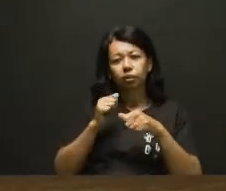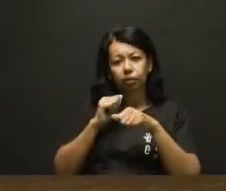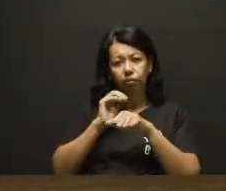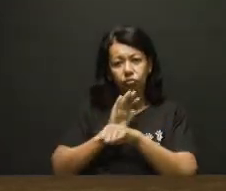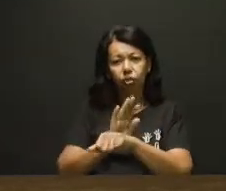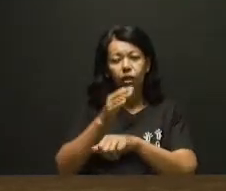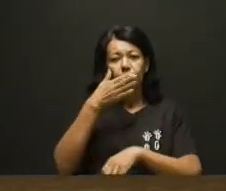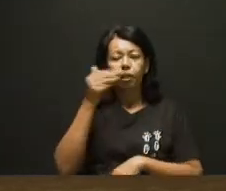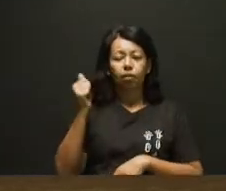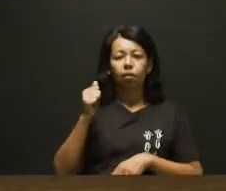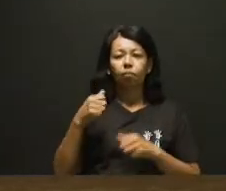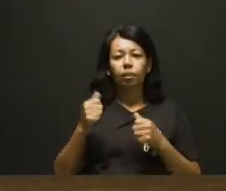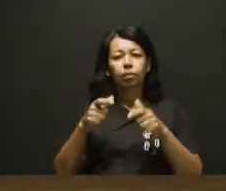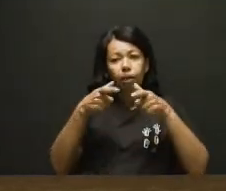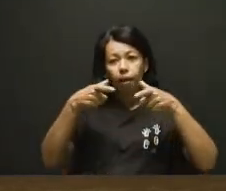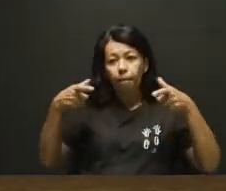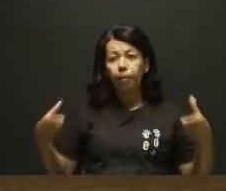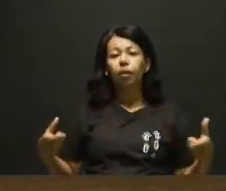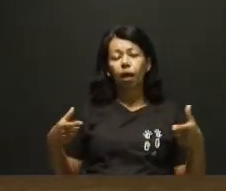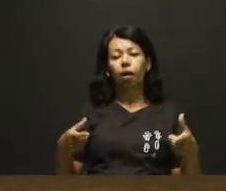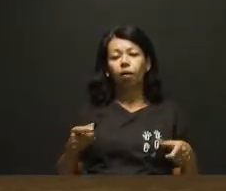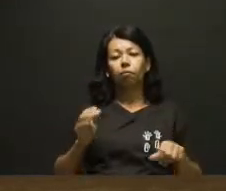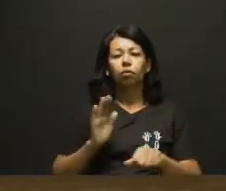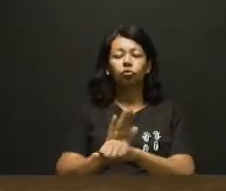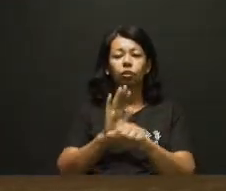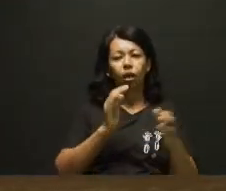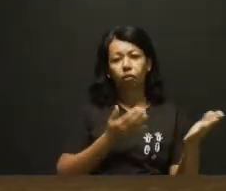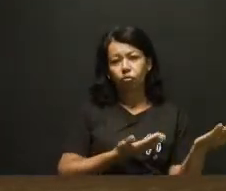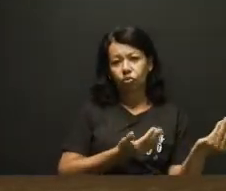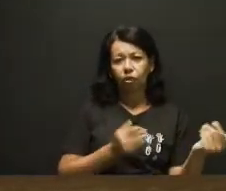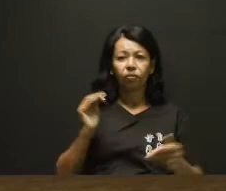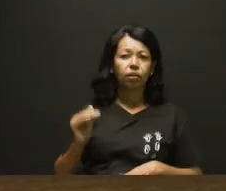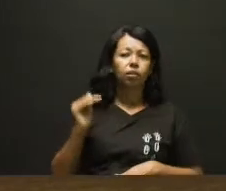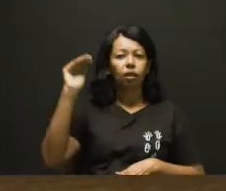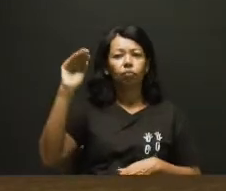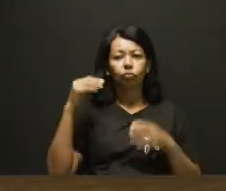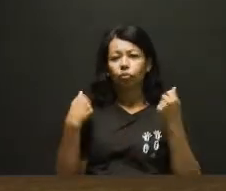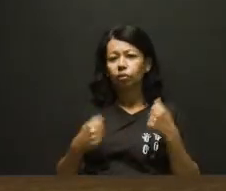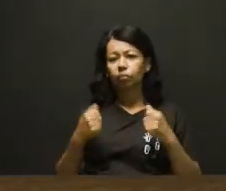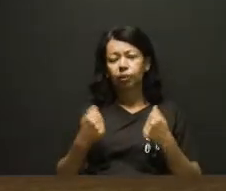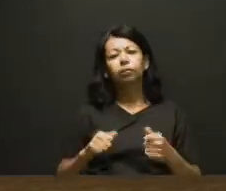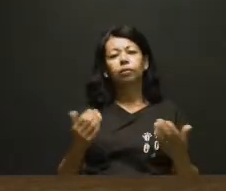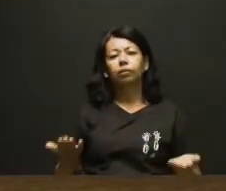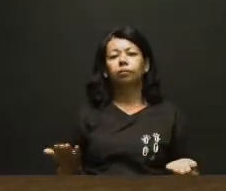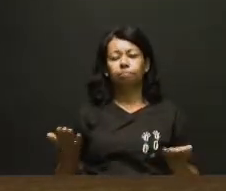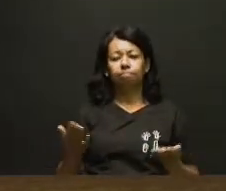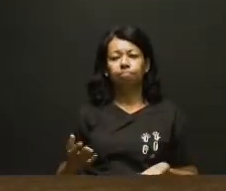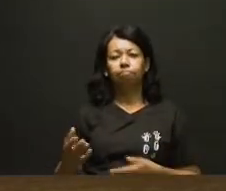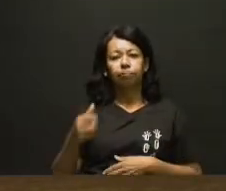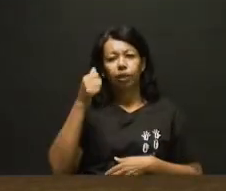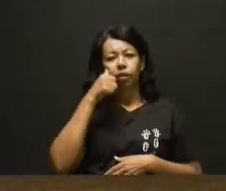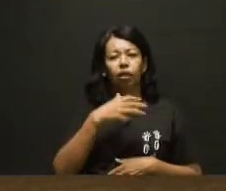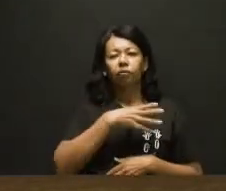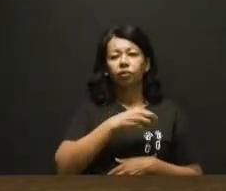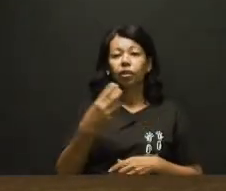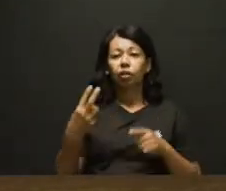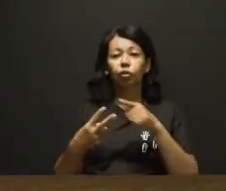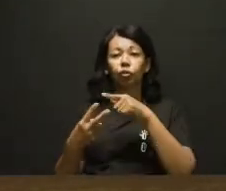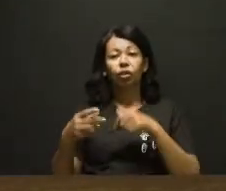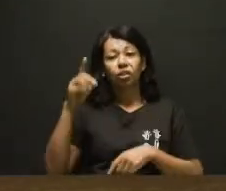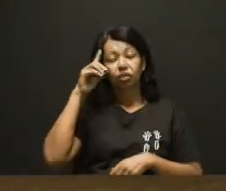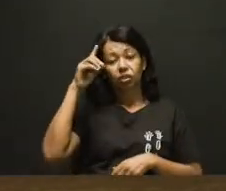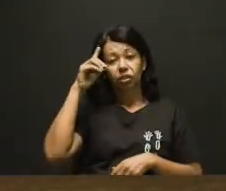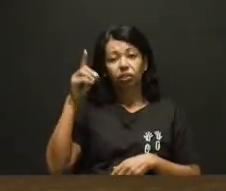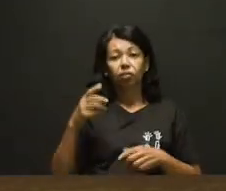além dá pra se ampliar e atender os nossos jovens e adultos que necessitam minha filhota é dois dias ela veste a roupa do dia